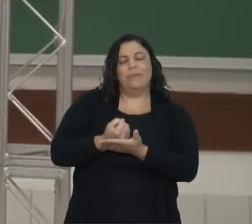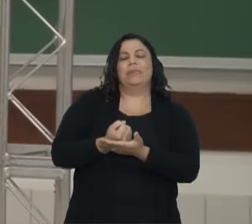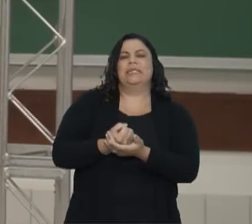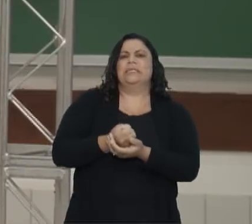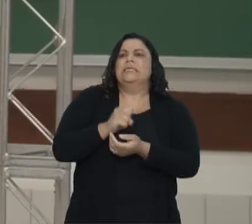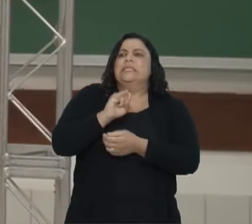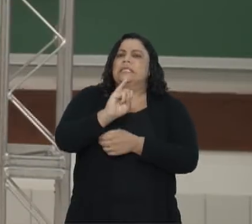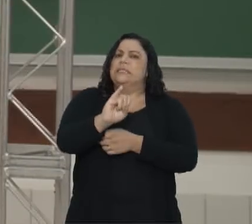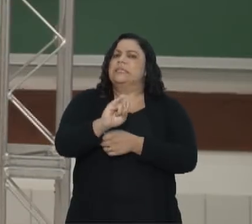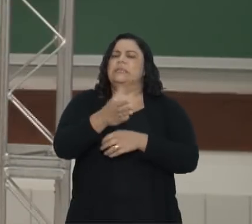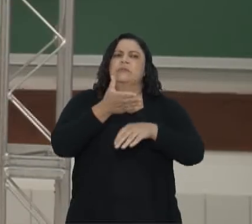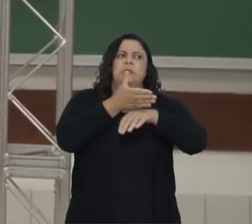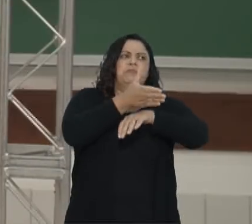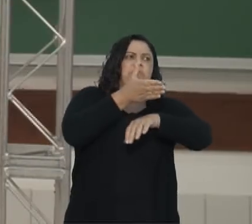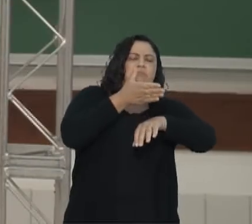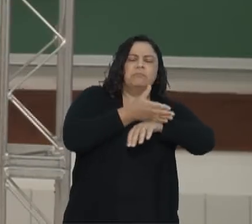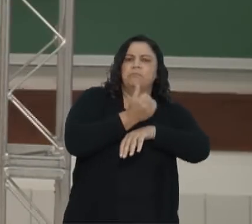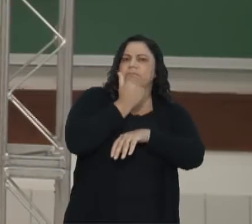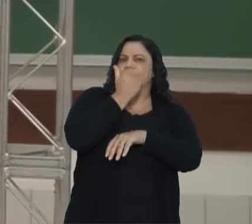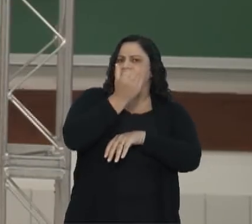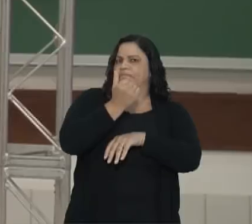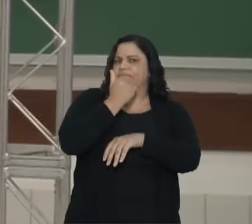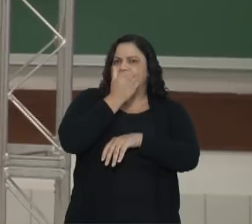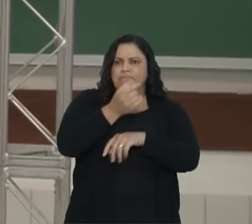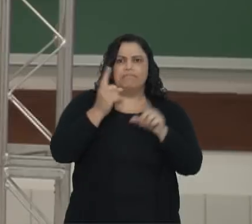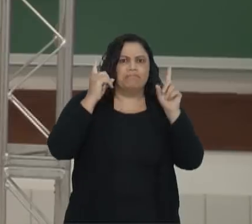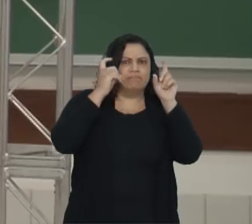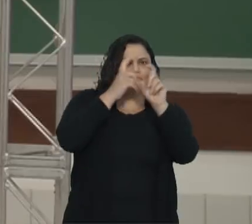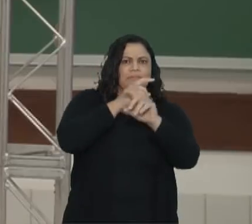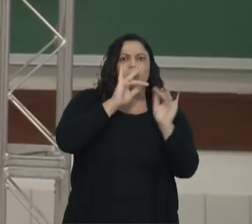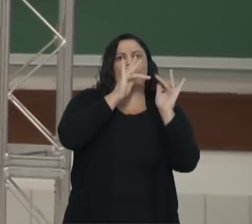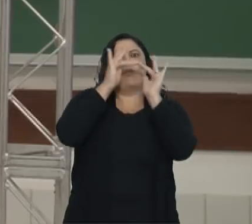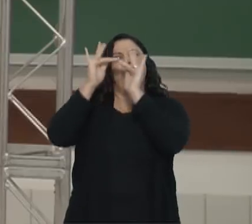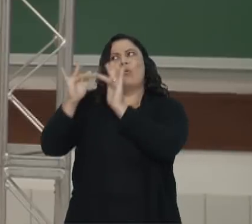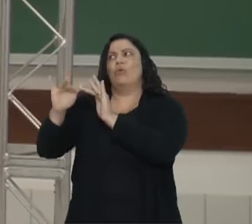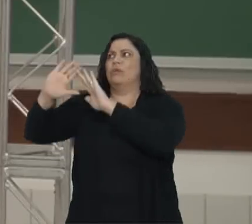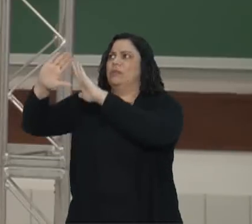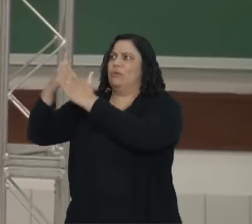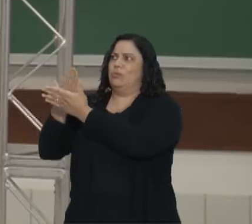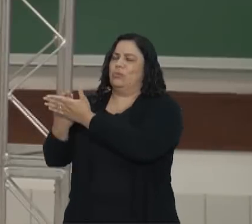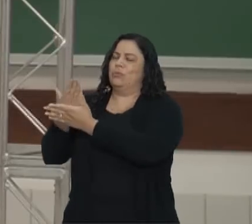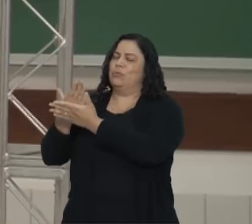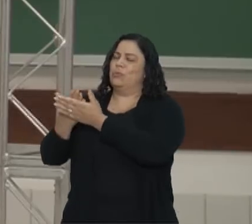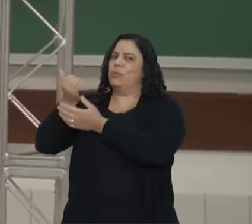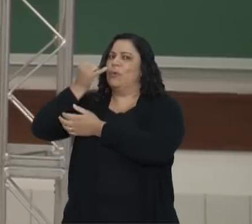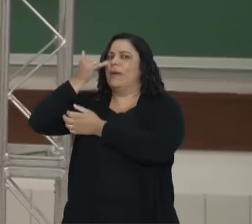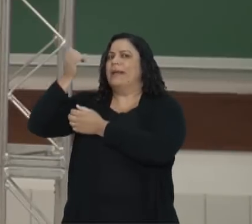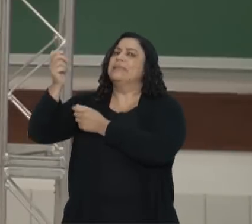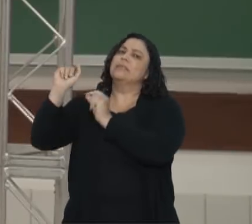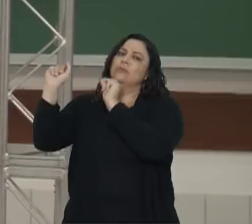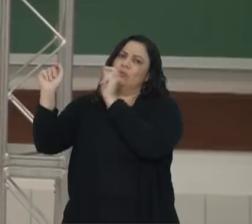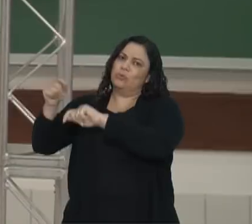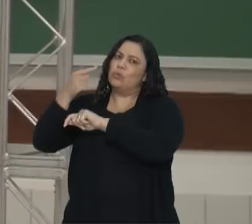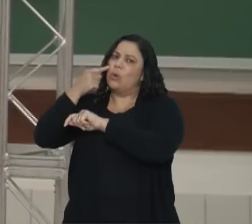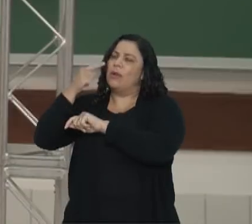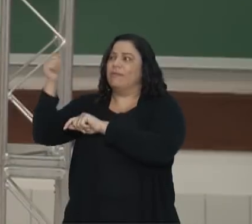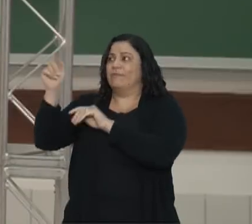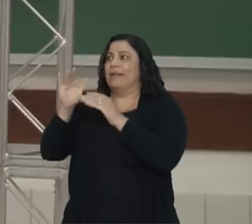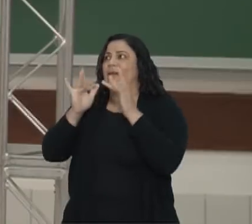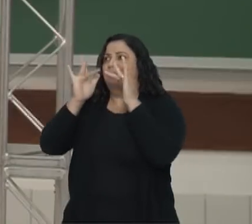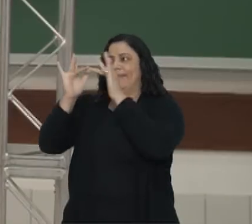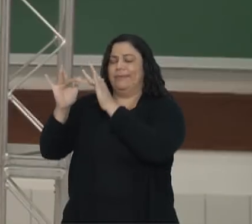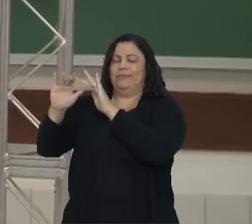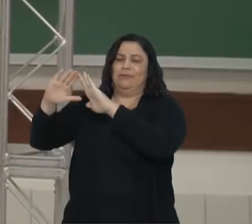acesso ou está com alguma dificuldade, entre em contato com a escola para retirar o material impresso e também realizar as atividades e assim